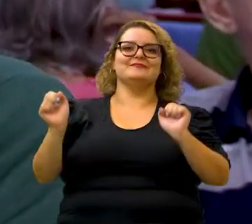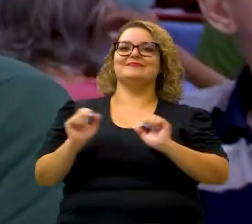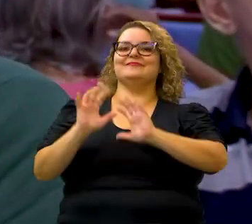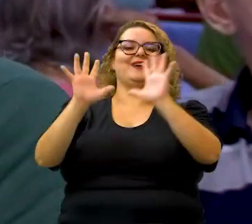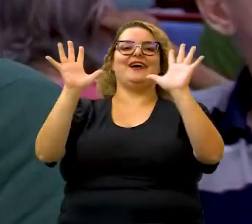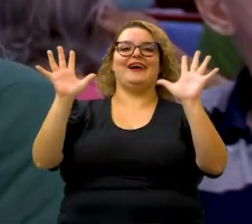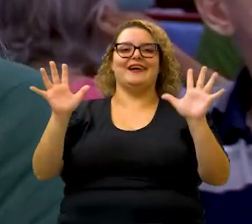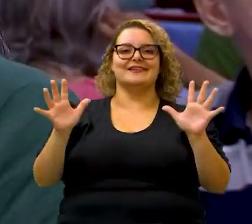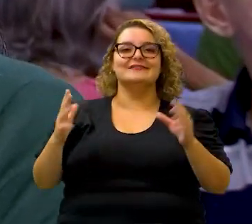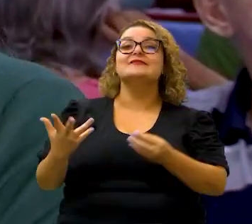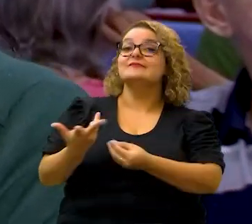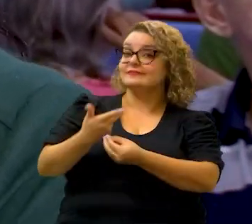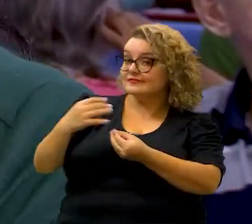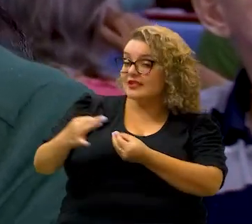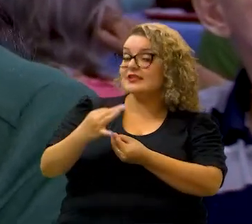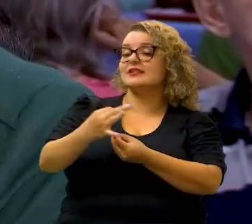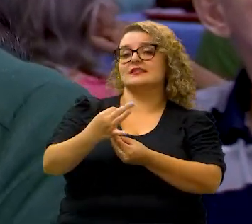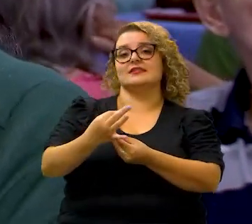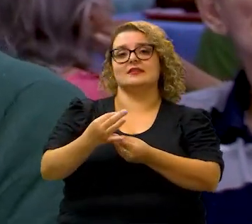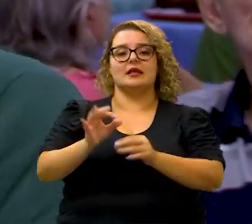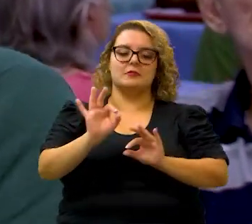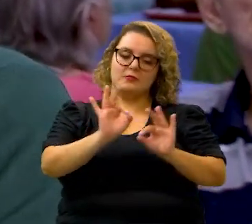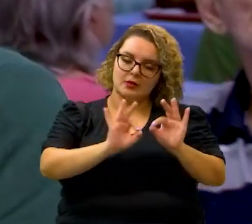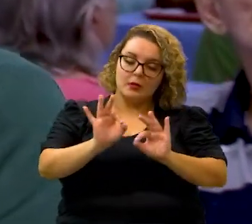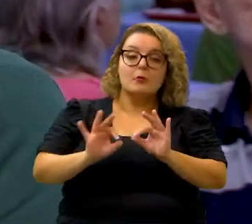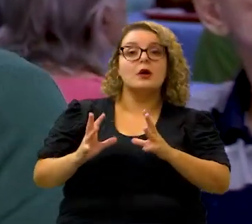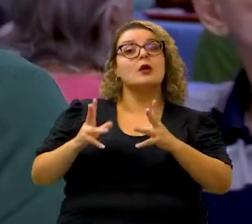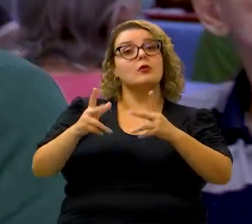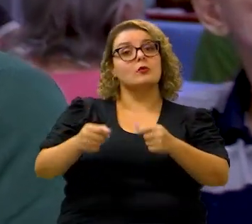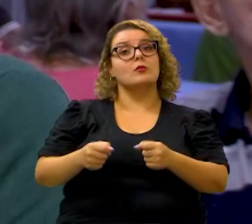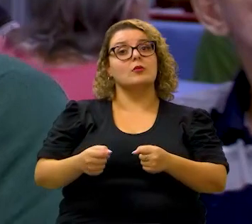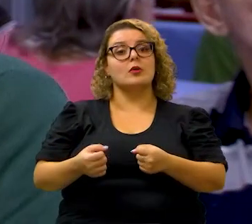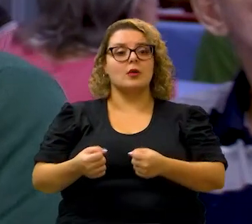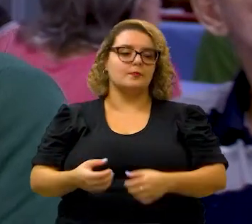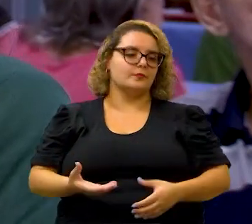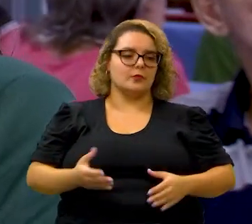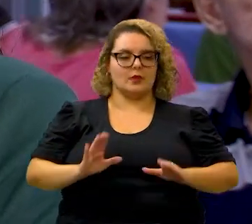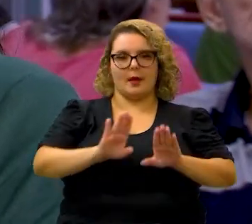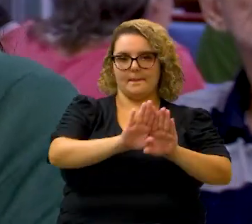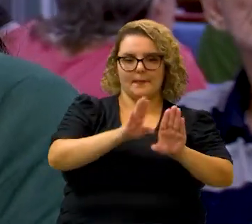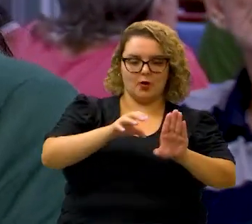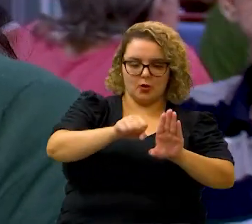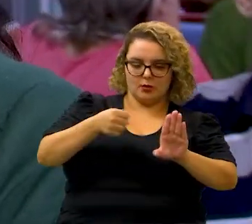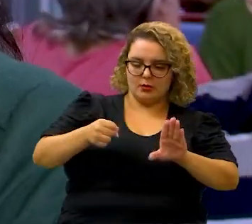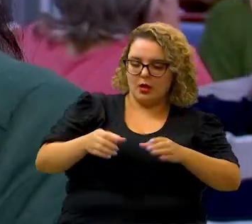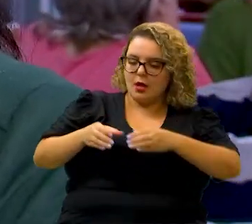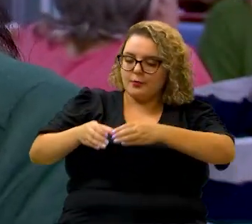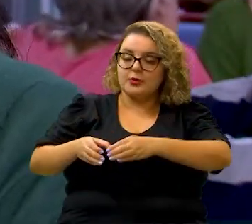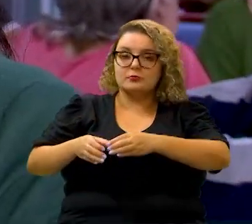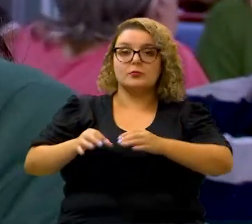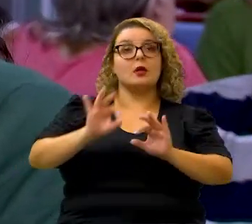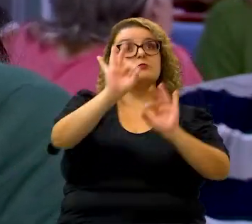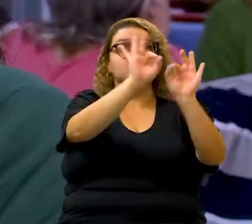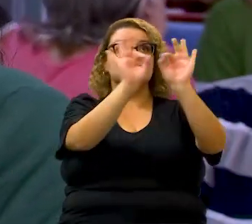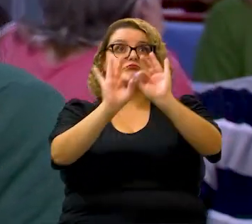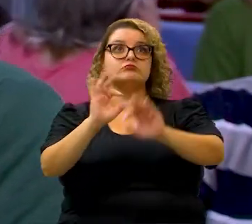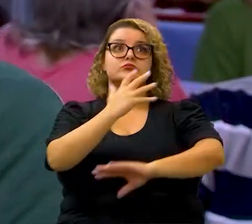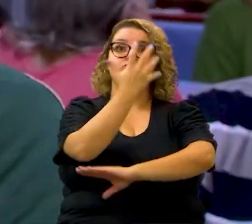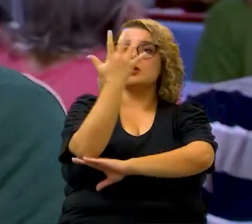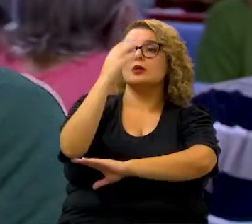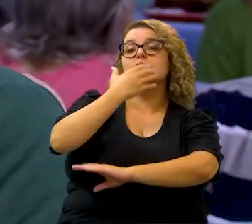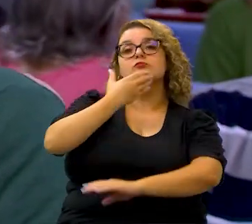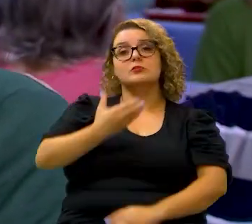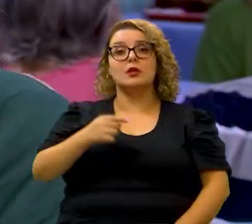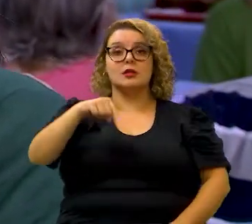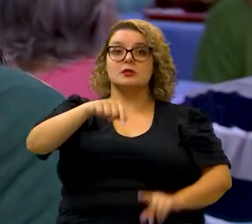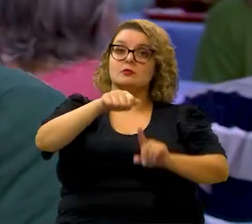só despertei esse talento, né, através do artesanato. E aí elas confeccionam pesos de porta, enfeites para árvore de